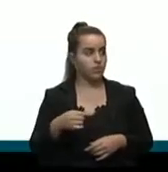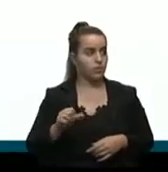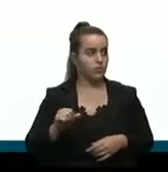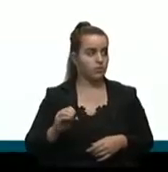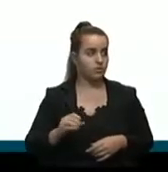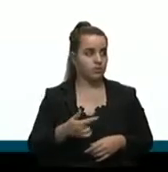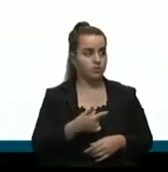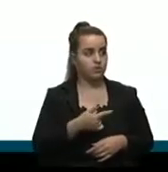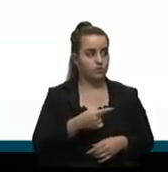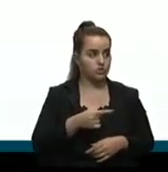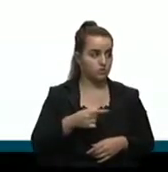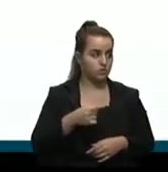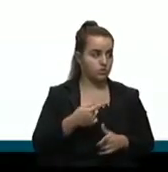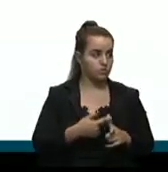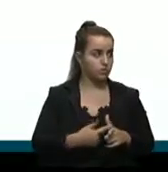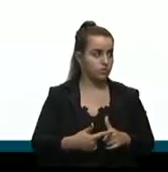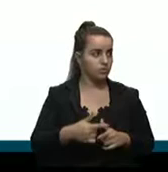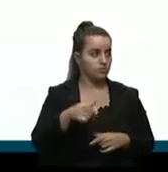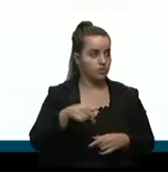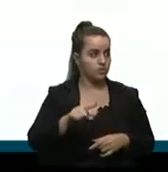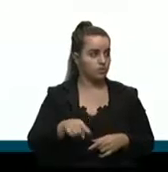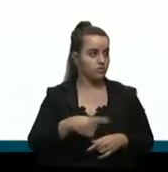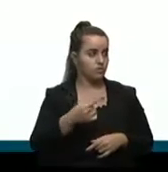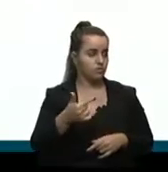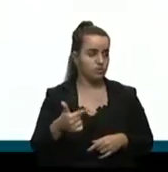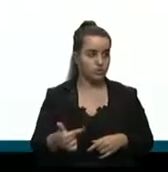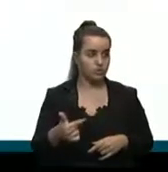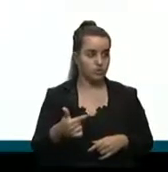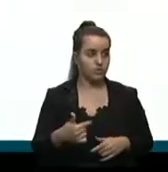80, dividido pela raiz quadrada de